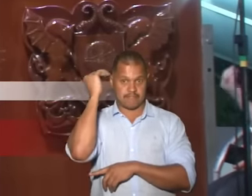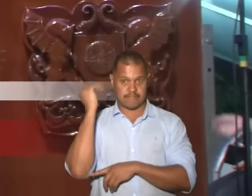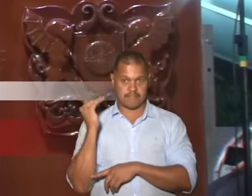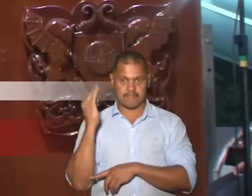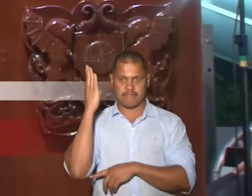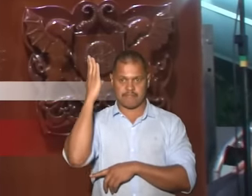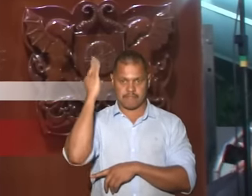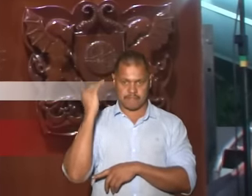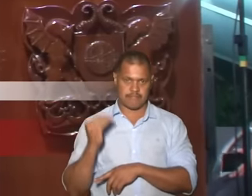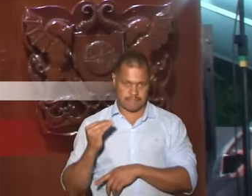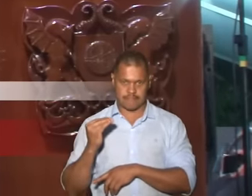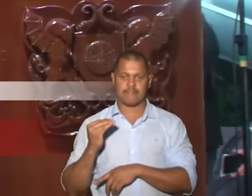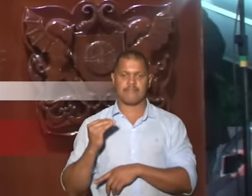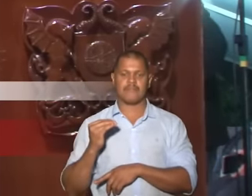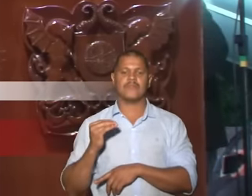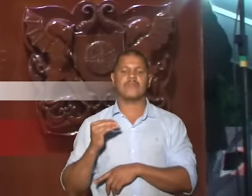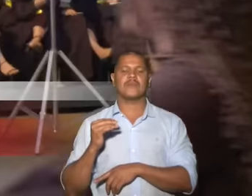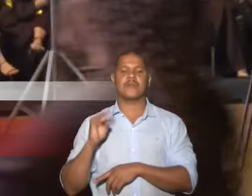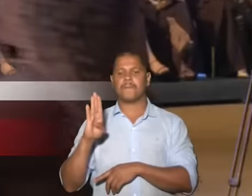Gomes.